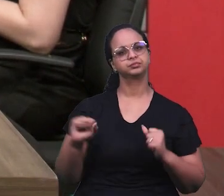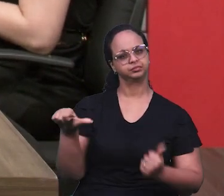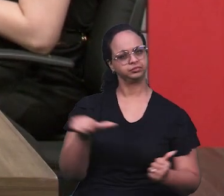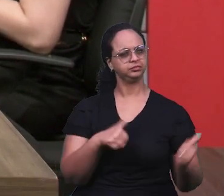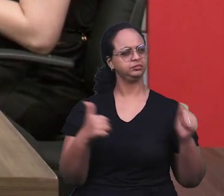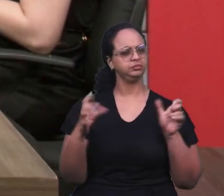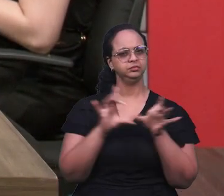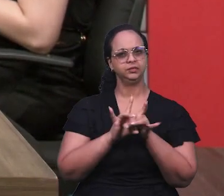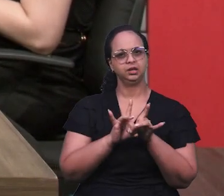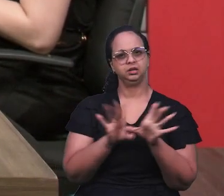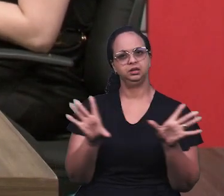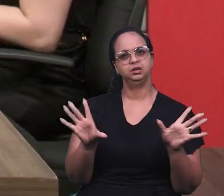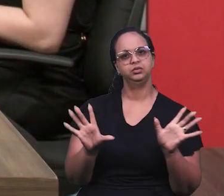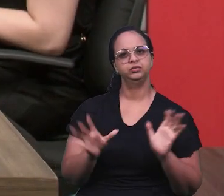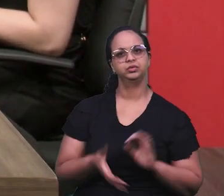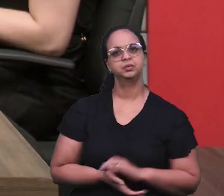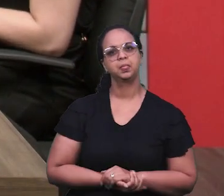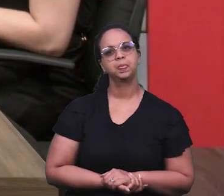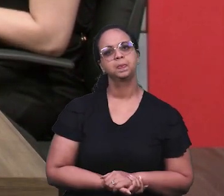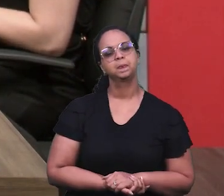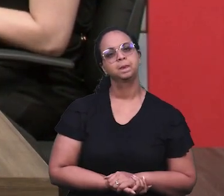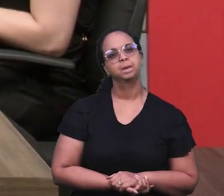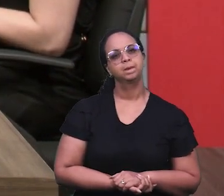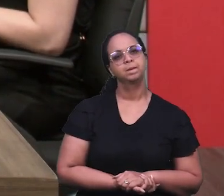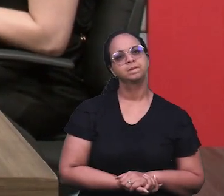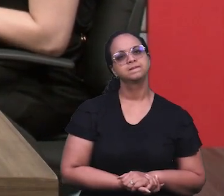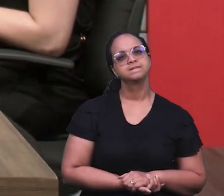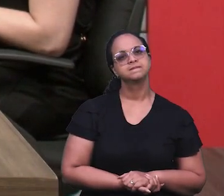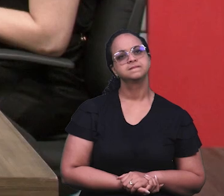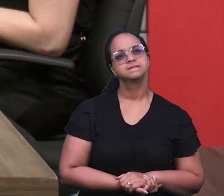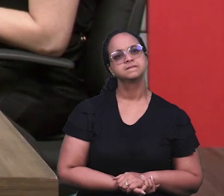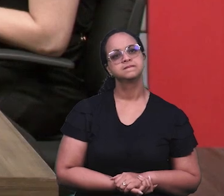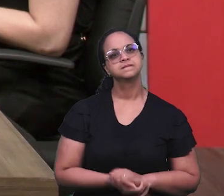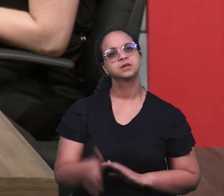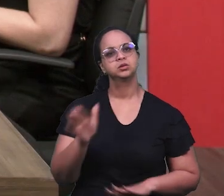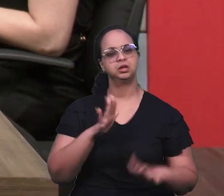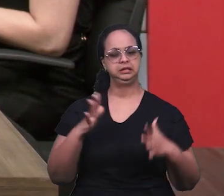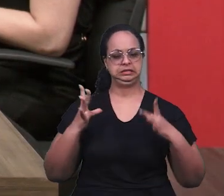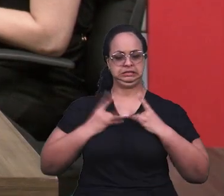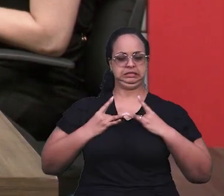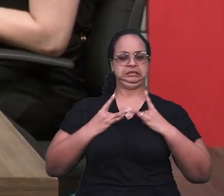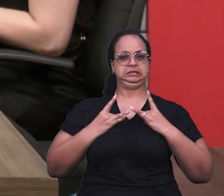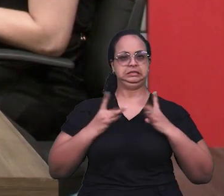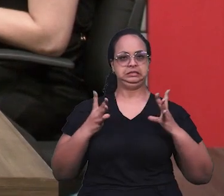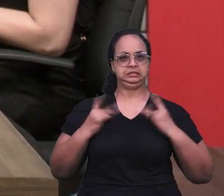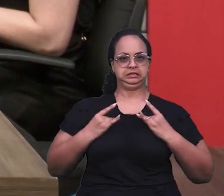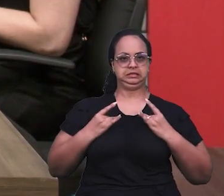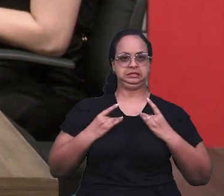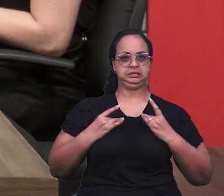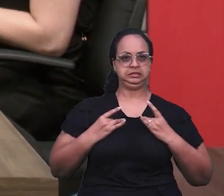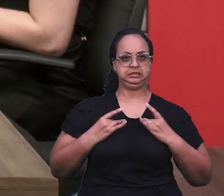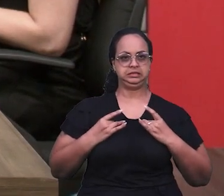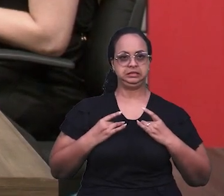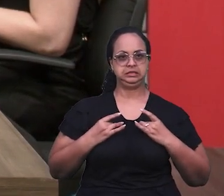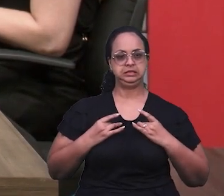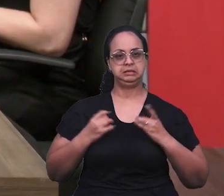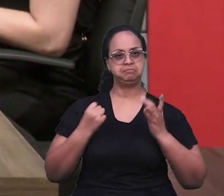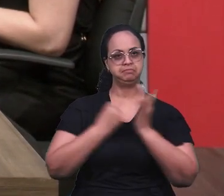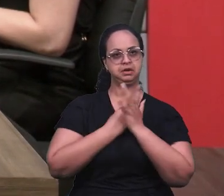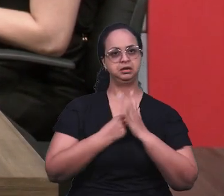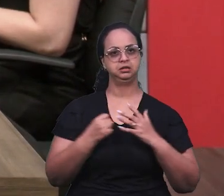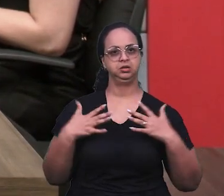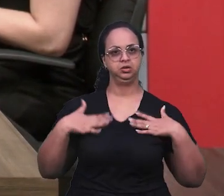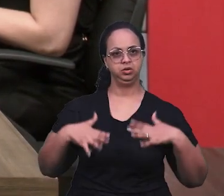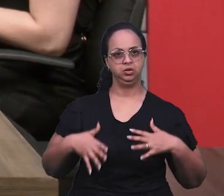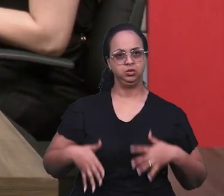inteiramente, né, a gente estar lá. Tomar esse cuidado com vestes que podem ficar muito coladas, né, que vai marcar o seu corpo. Então